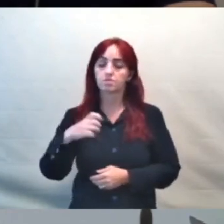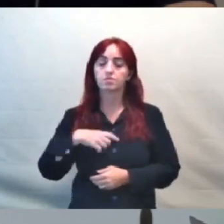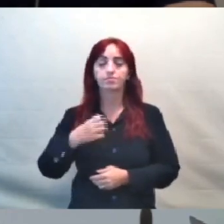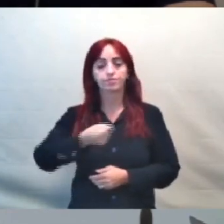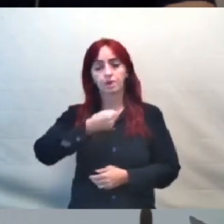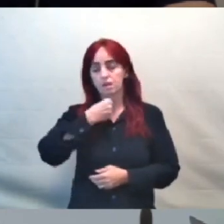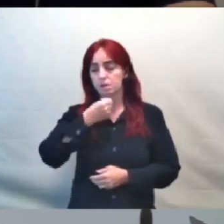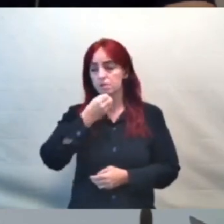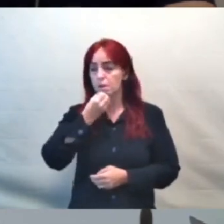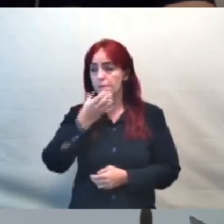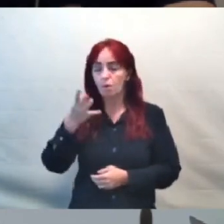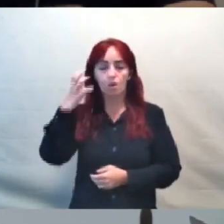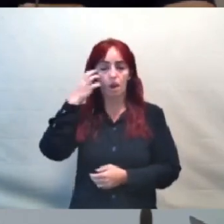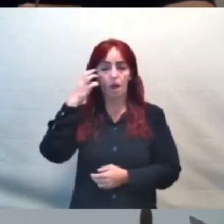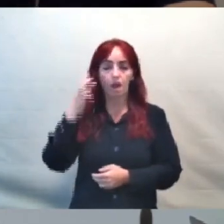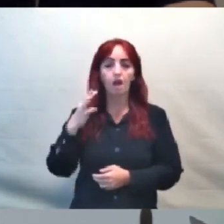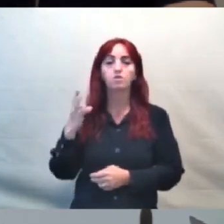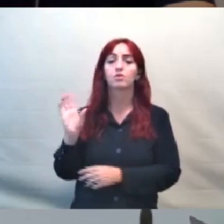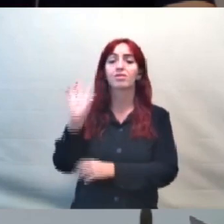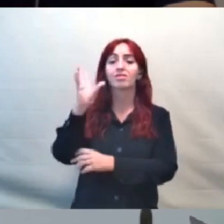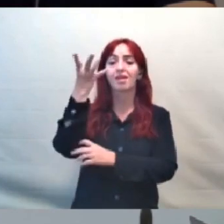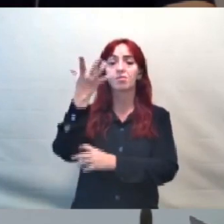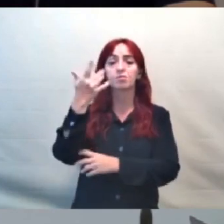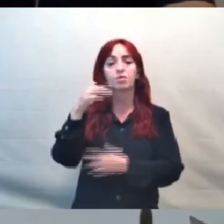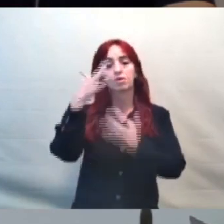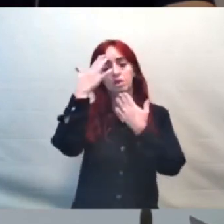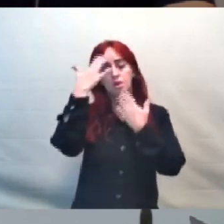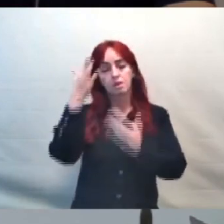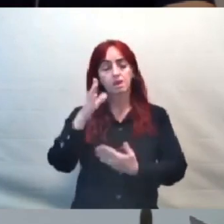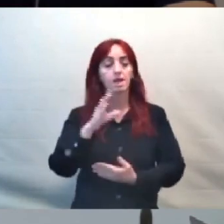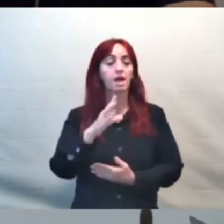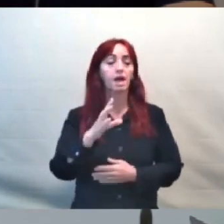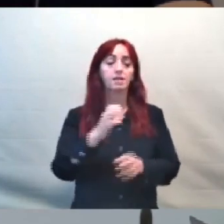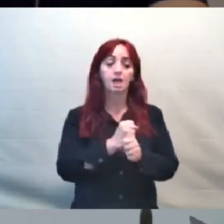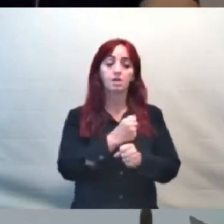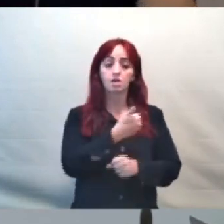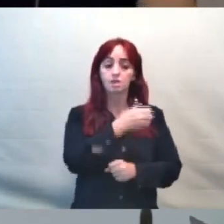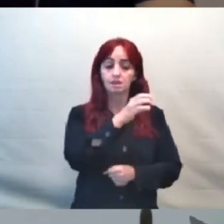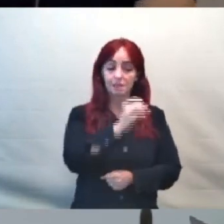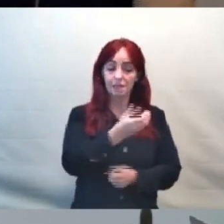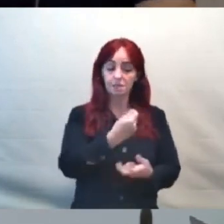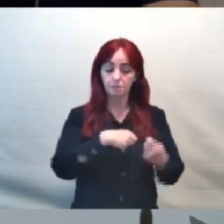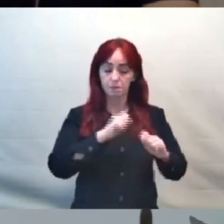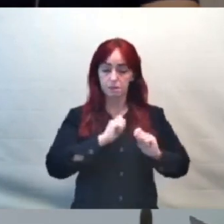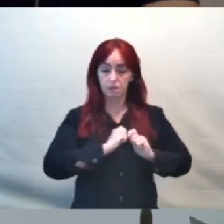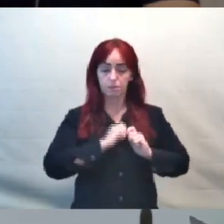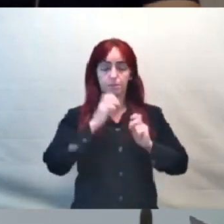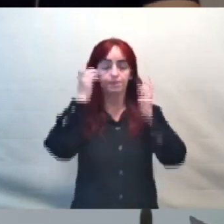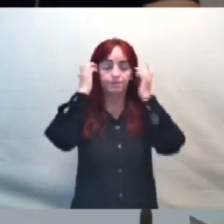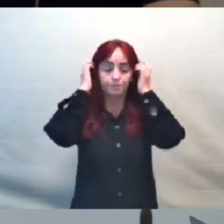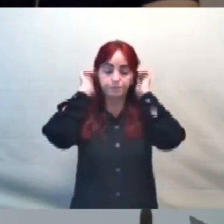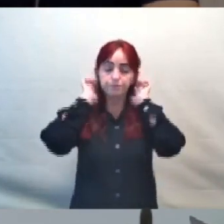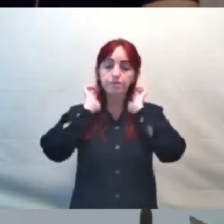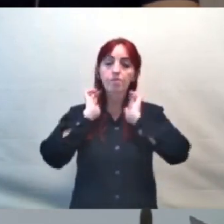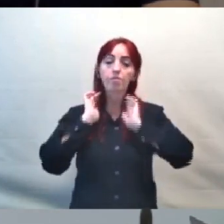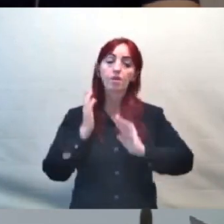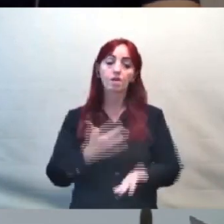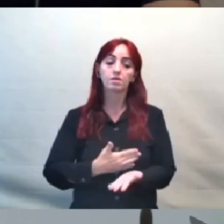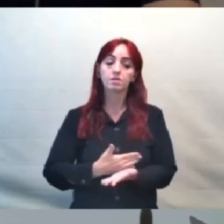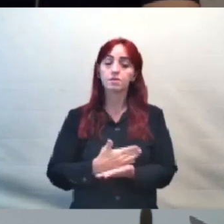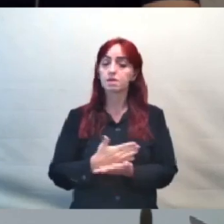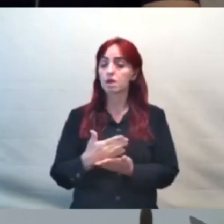me deu. Logrei êxito, então. E eu começo sendo muito sincero com vocês, dizendo que